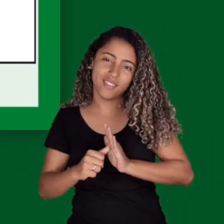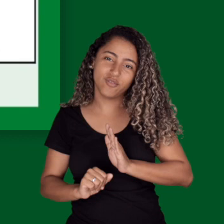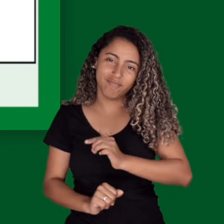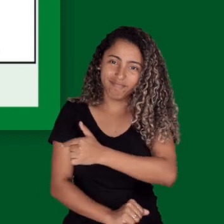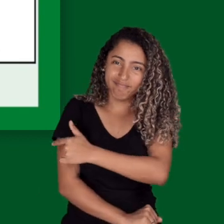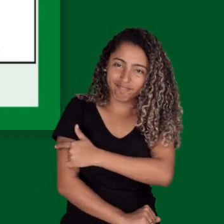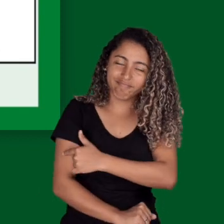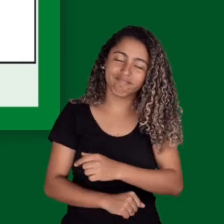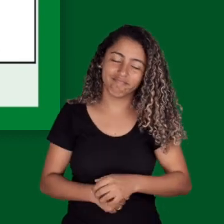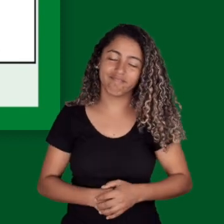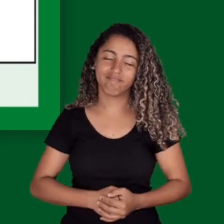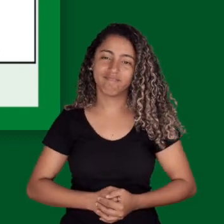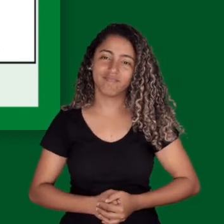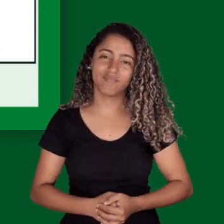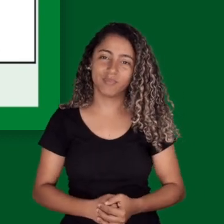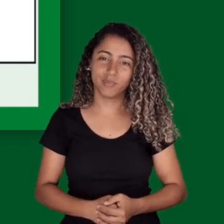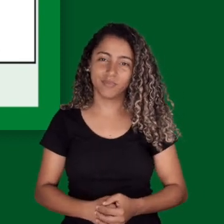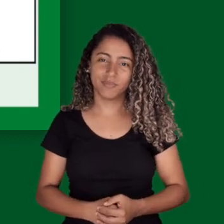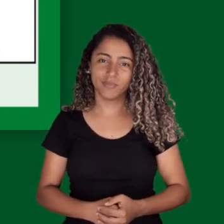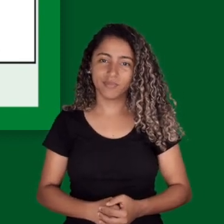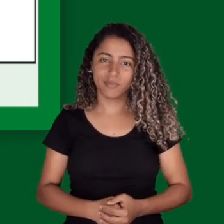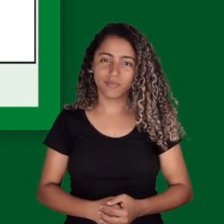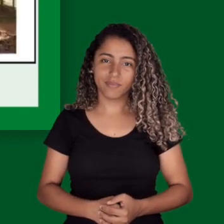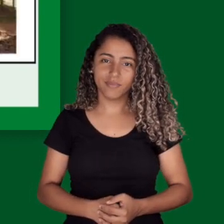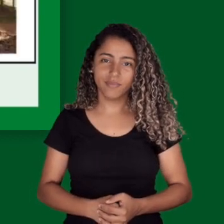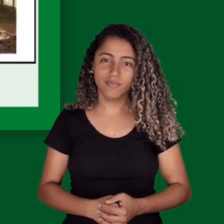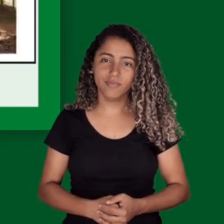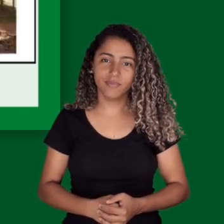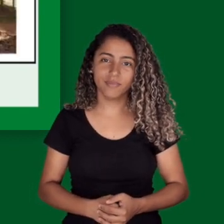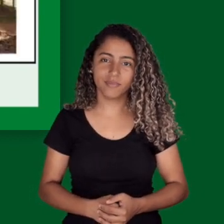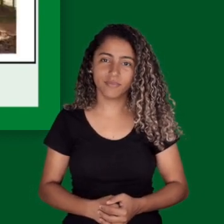atraso na glicose verificada pelo sensor.